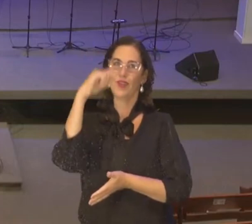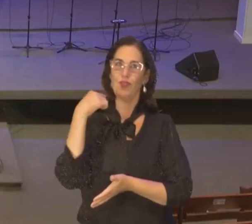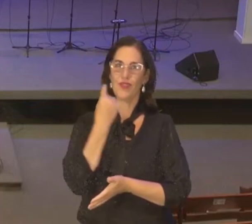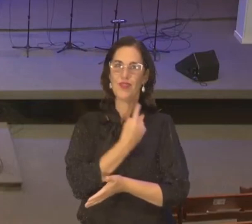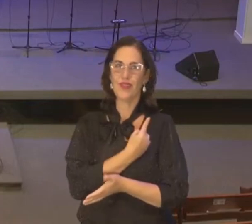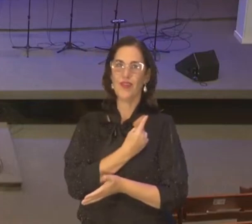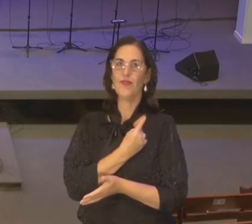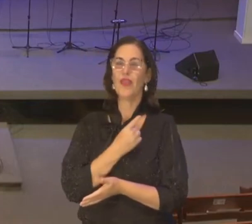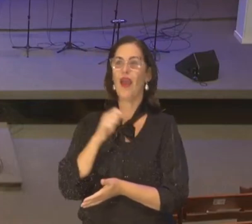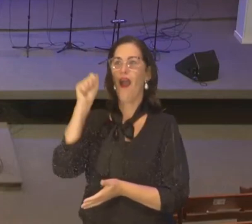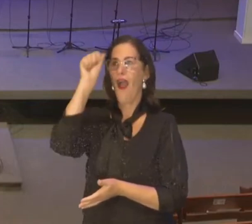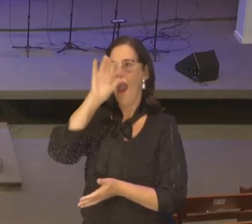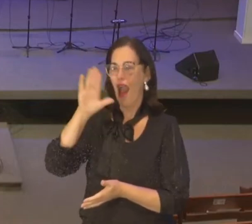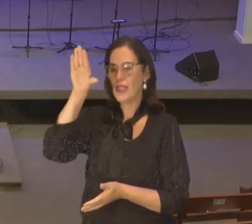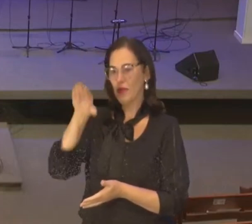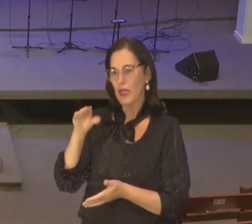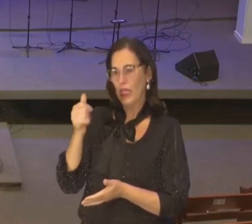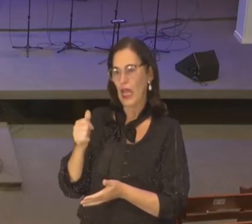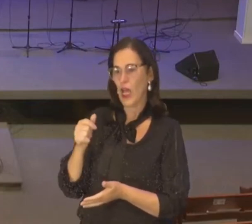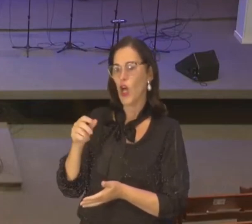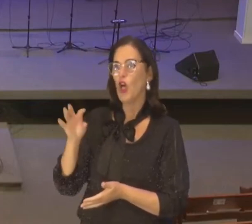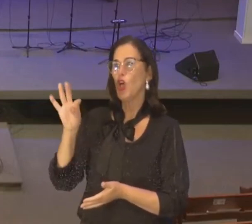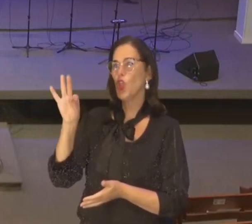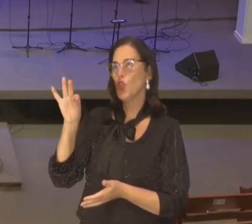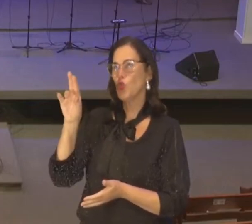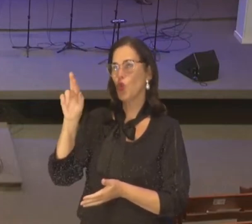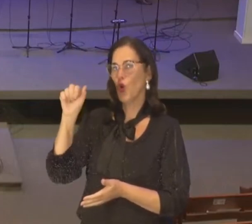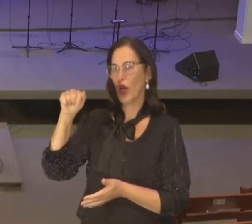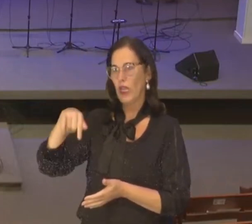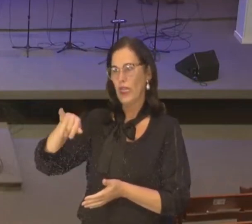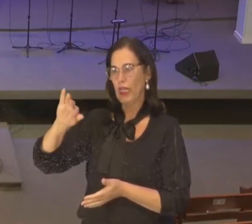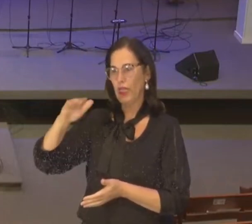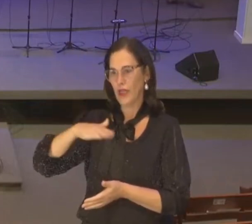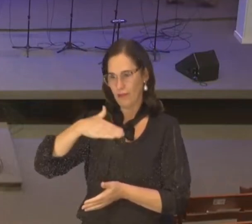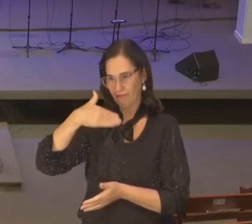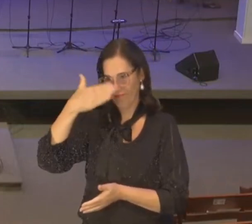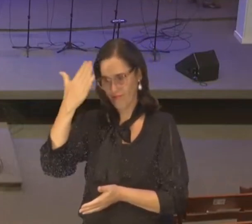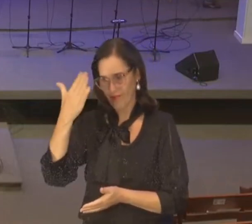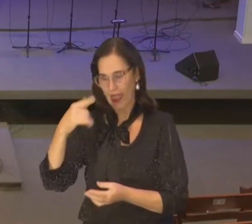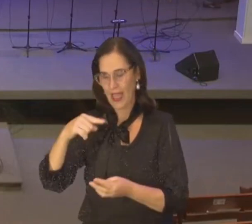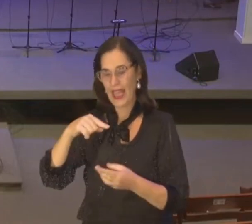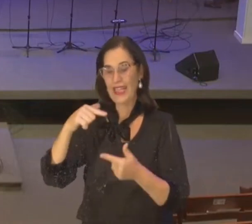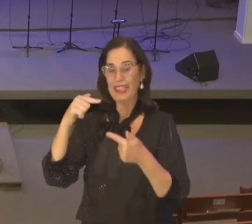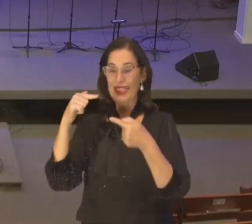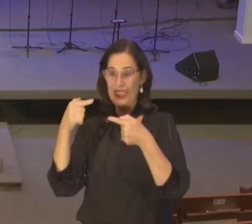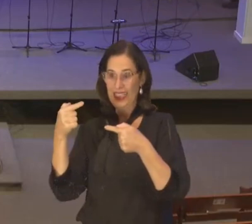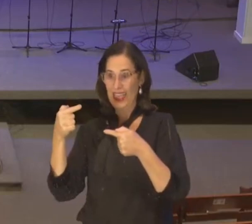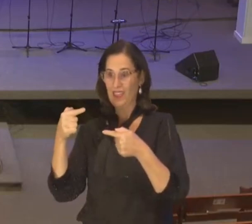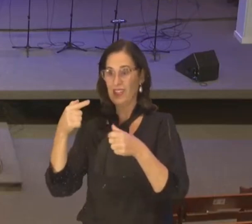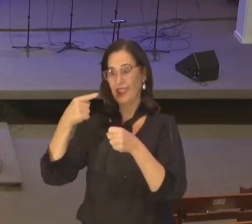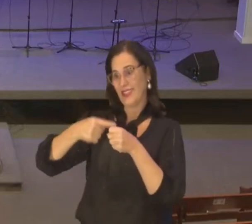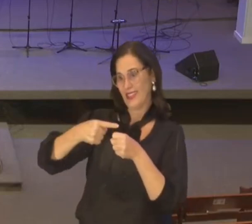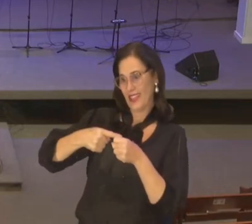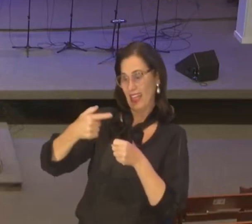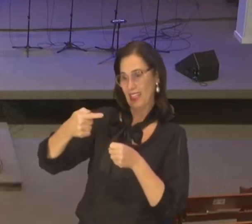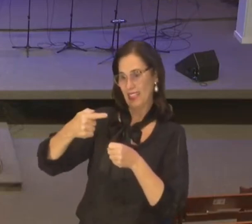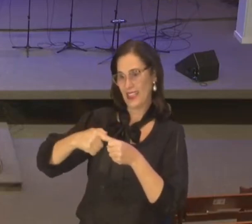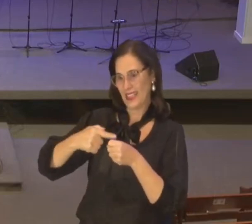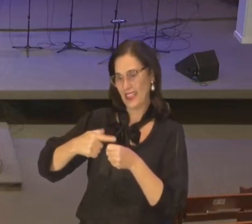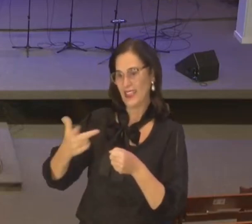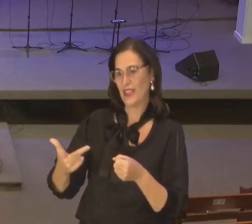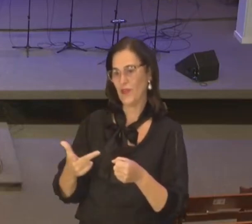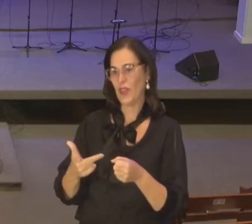à Ásia Menor, na Turquia, visitando as 7 igrejas, as 7 cidades que abrigam as igrejas citadas no